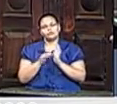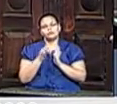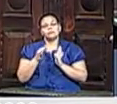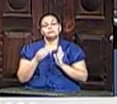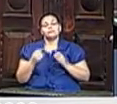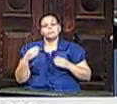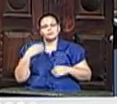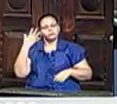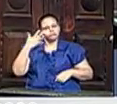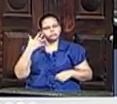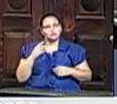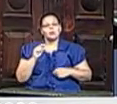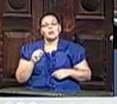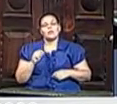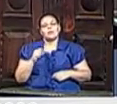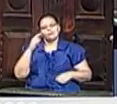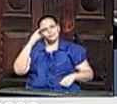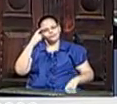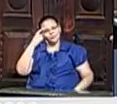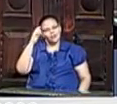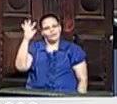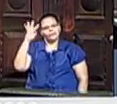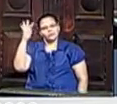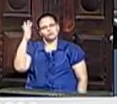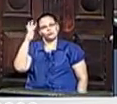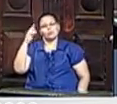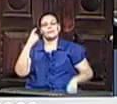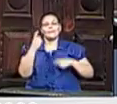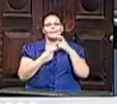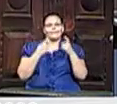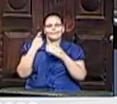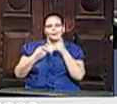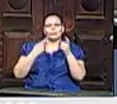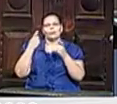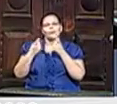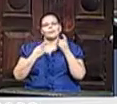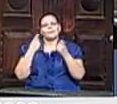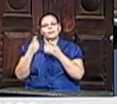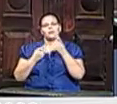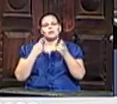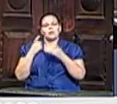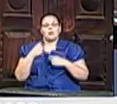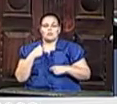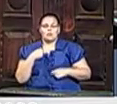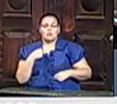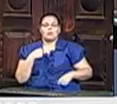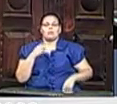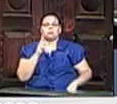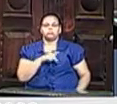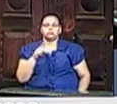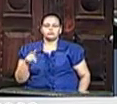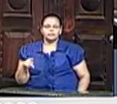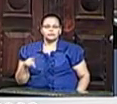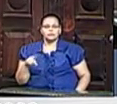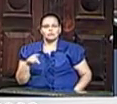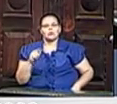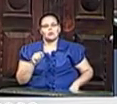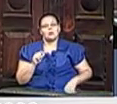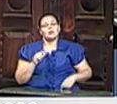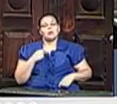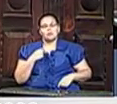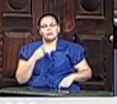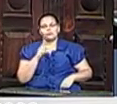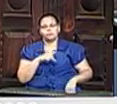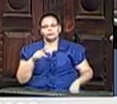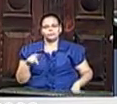fazer algumas reflexões sobre algo que me preocupa muitíssimo. E eu, como professor, eu estou deputado, mas o que eu sou mesmo é